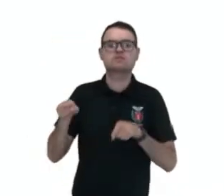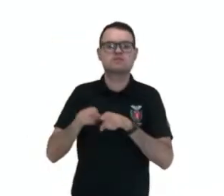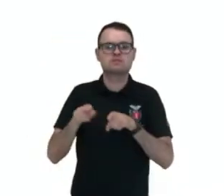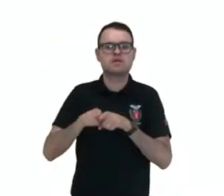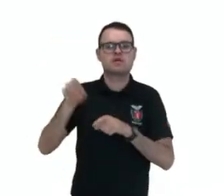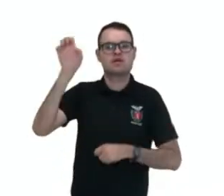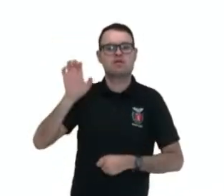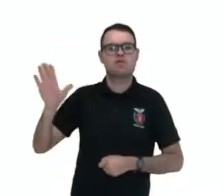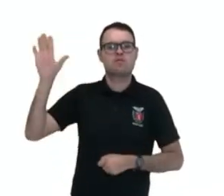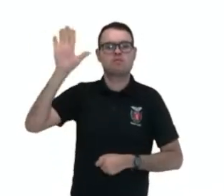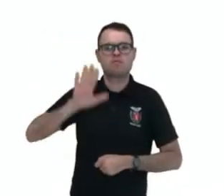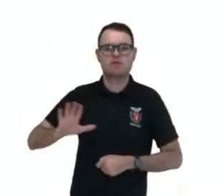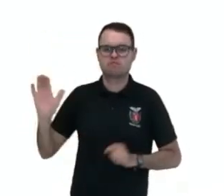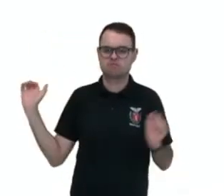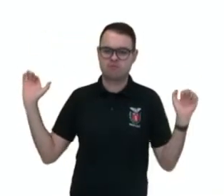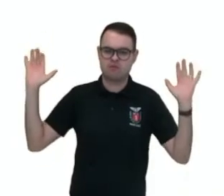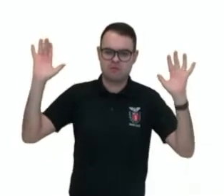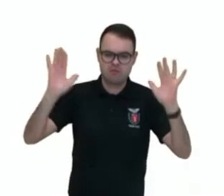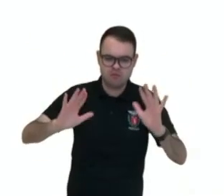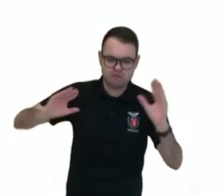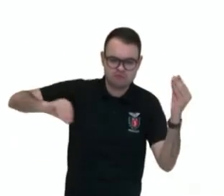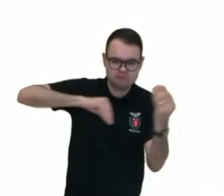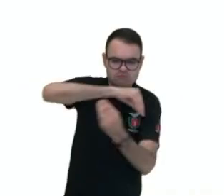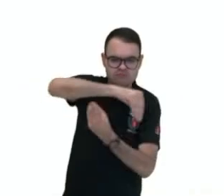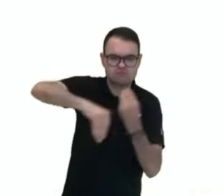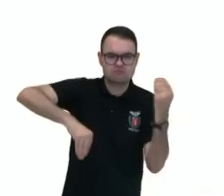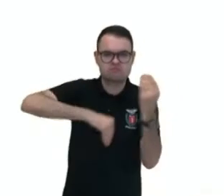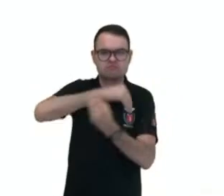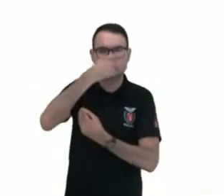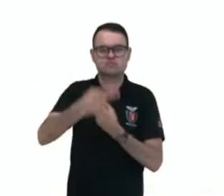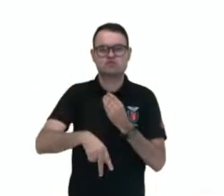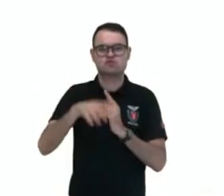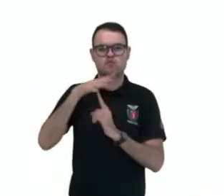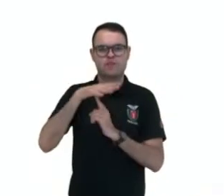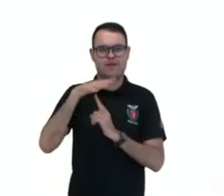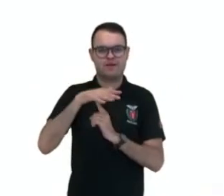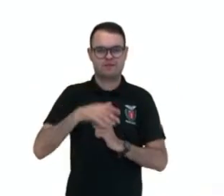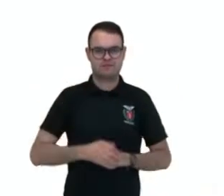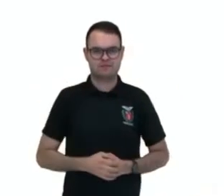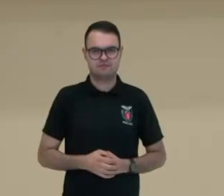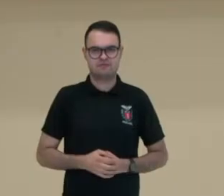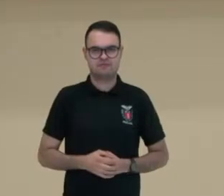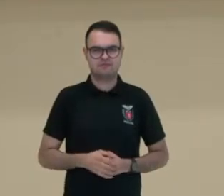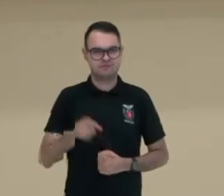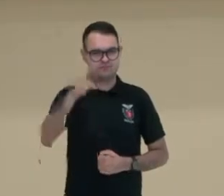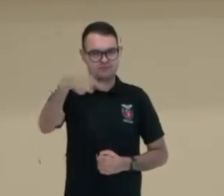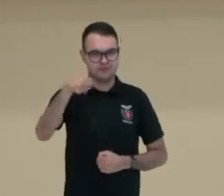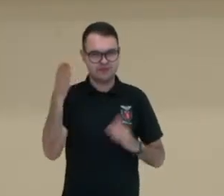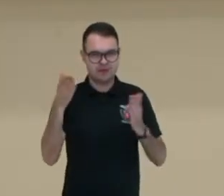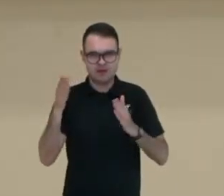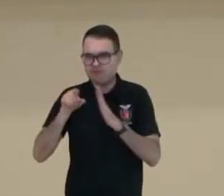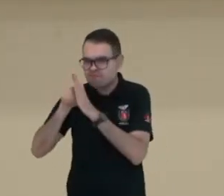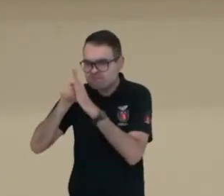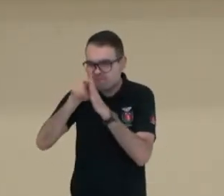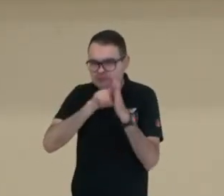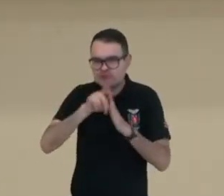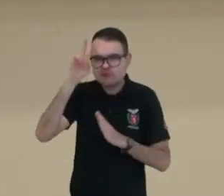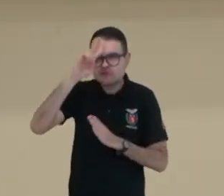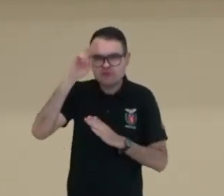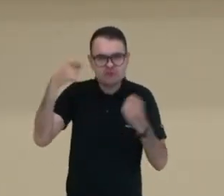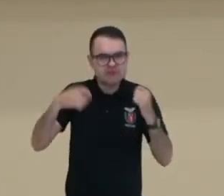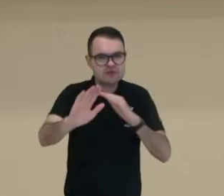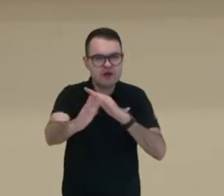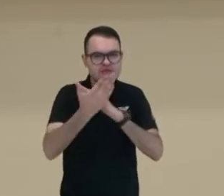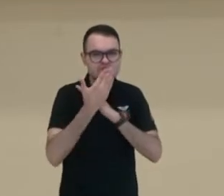população brasileira e do estado do Paraná. Olá, agora vocês são os historiadores desta aula, preciso da ajuda de vocês aí,